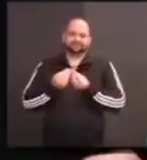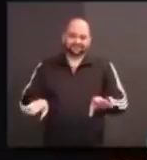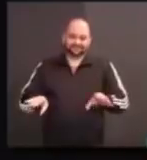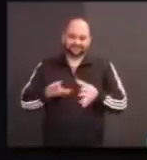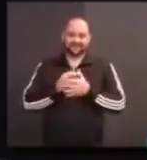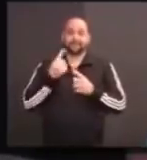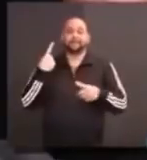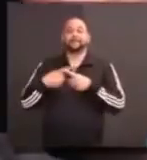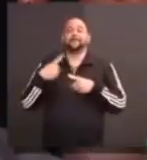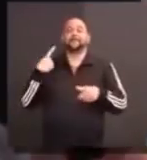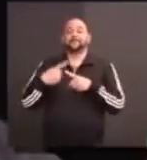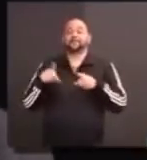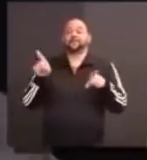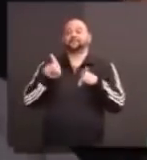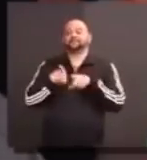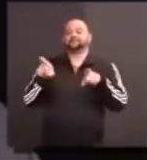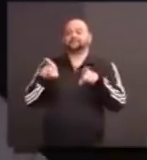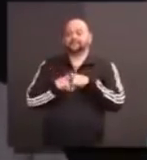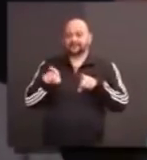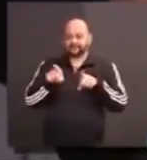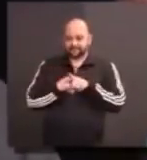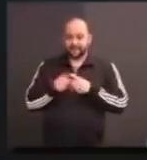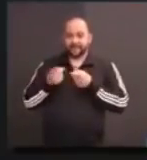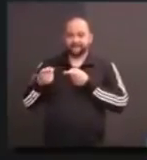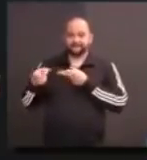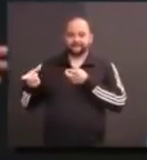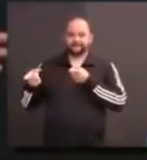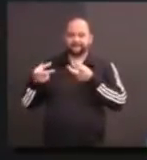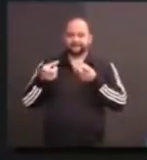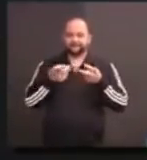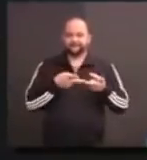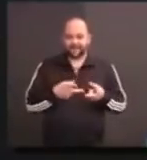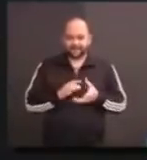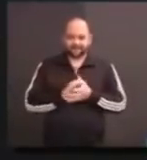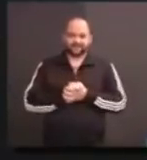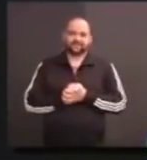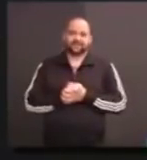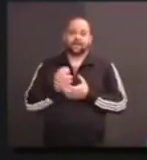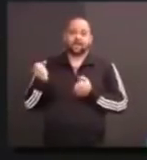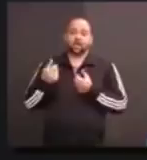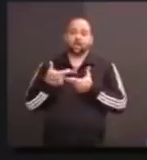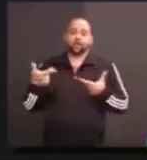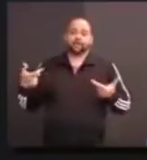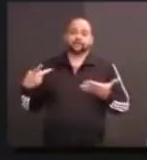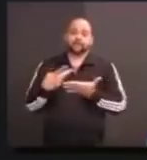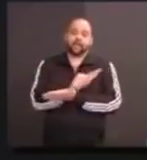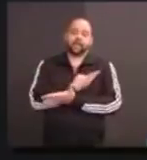porque também vendilhões,